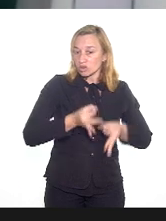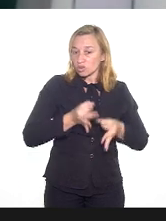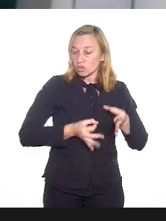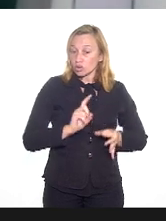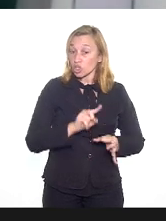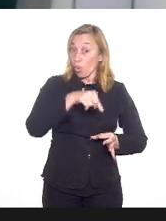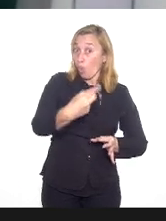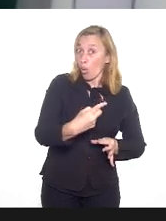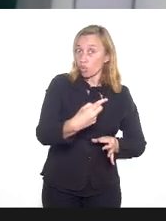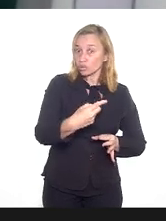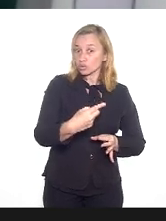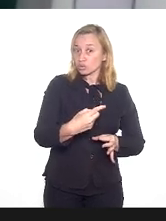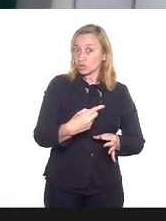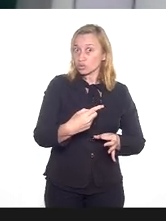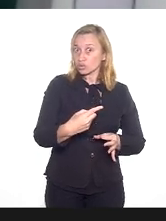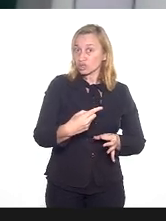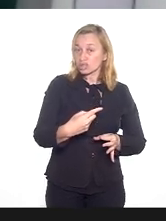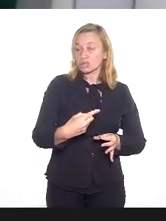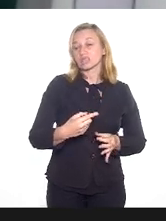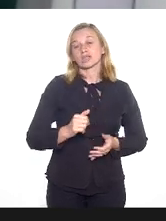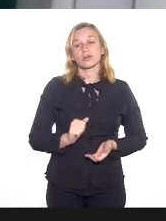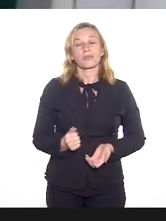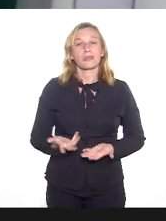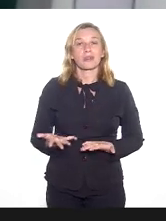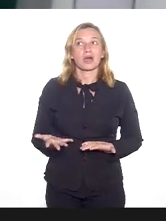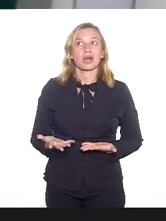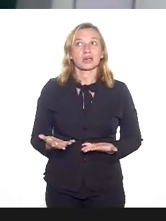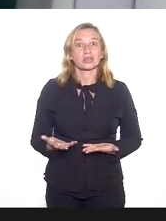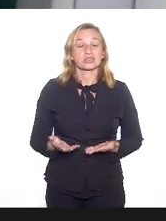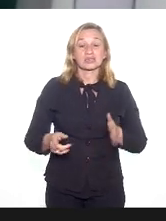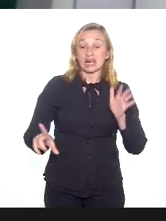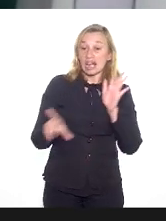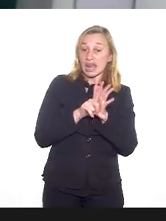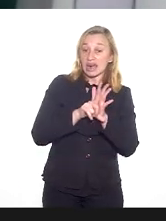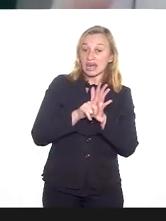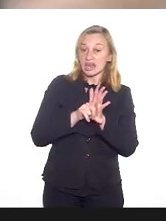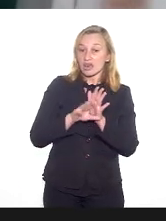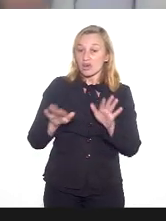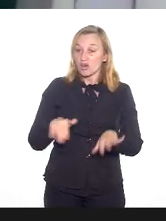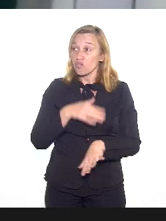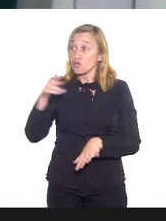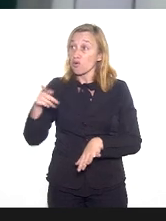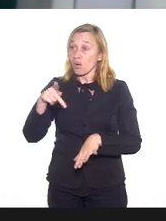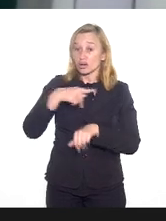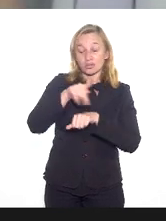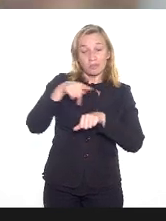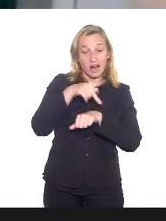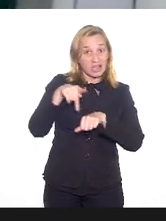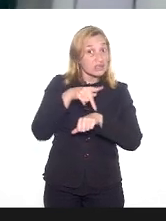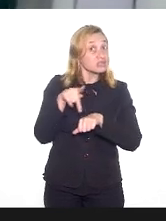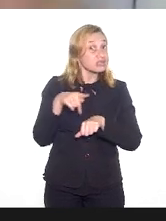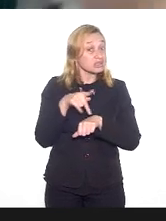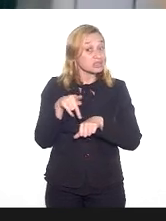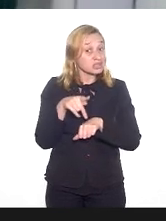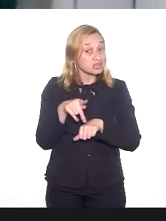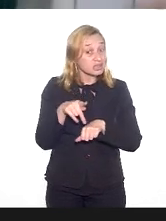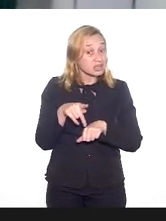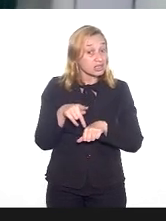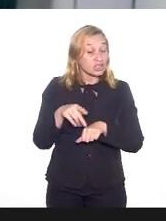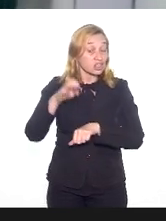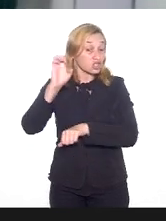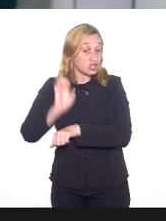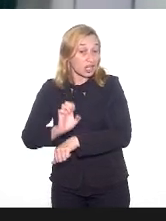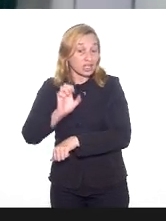Que, em função da legislação internacional, da legislação, sobretudo no estado de